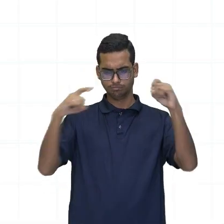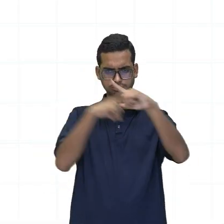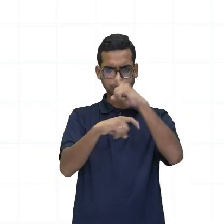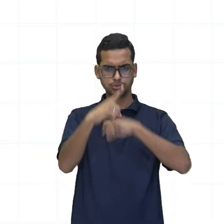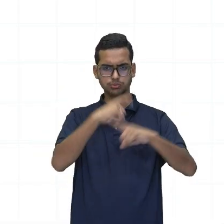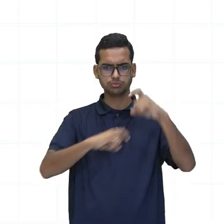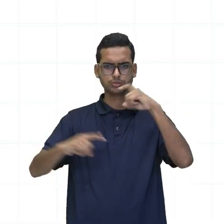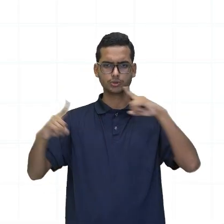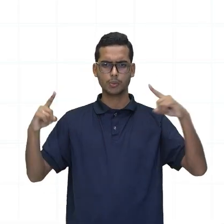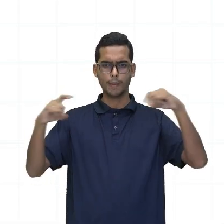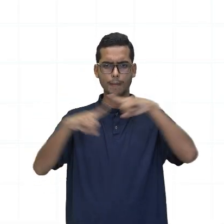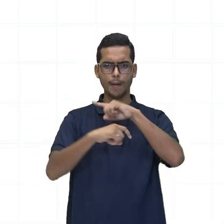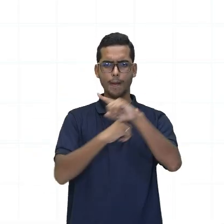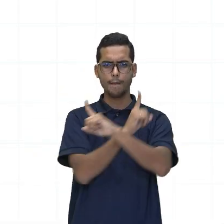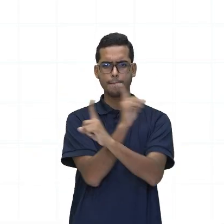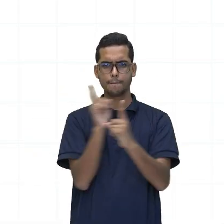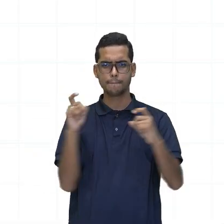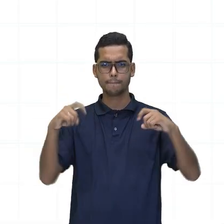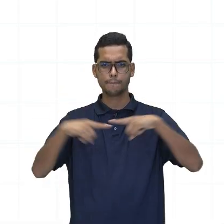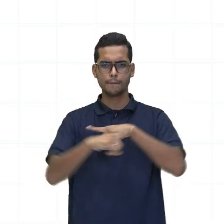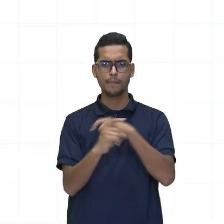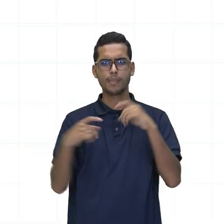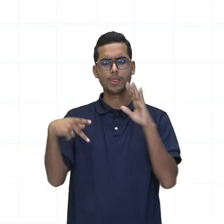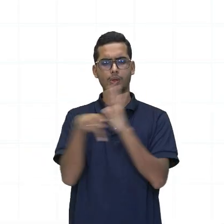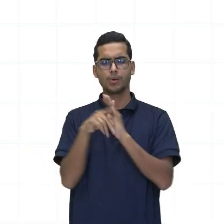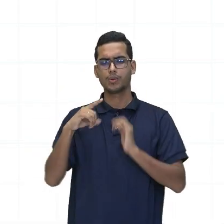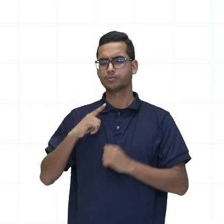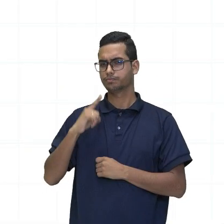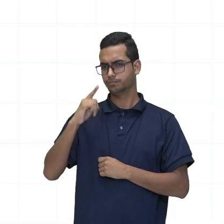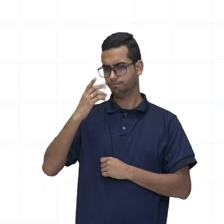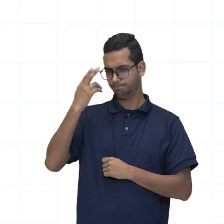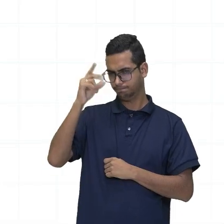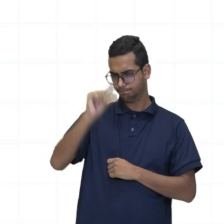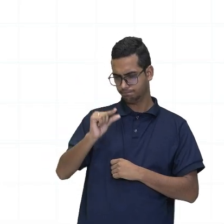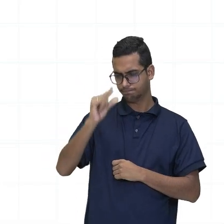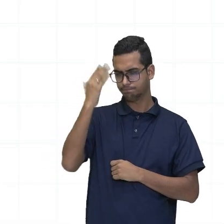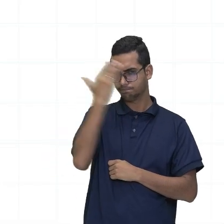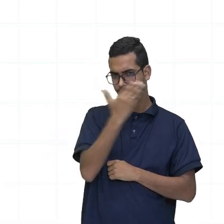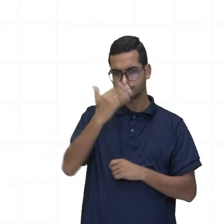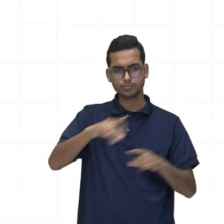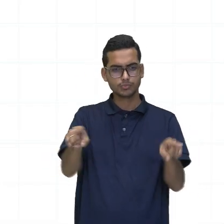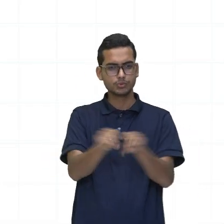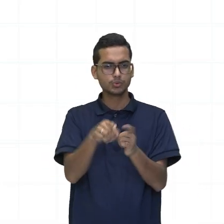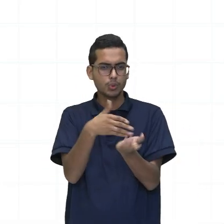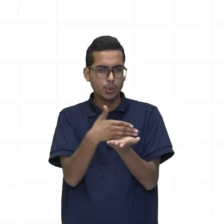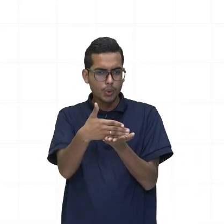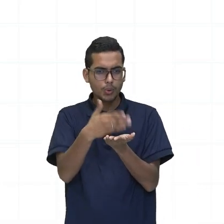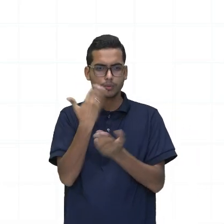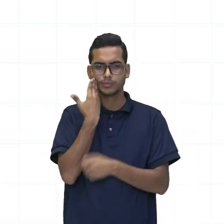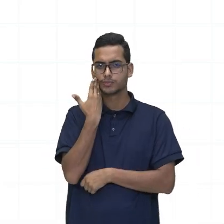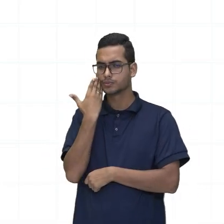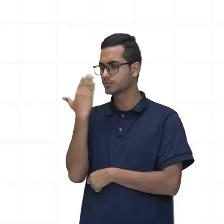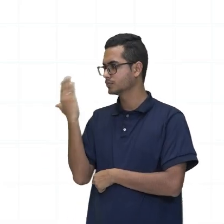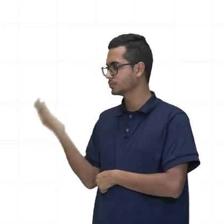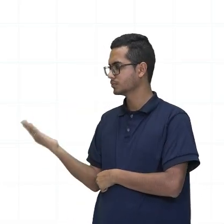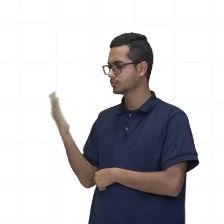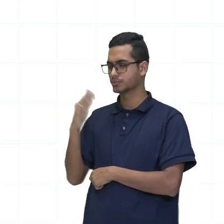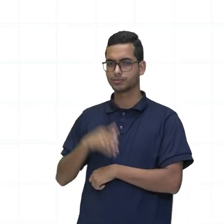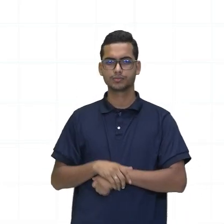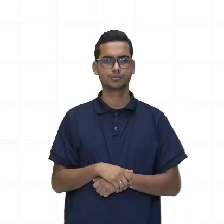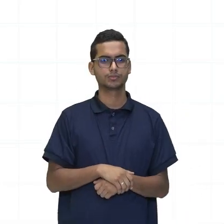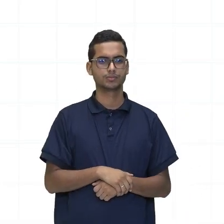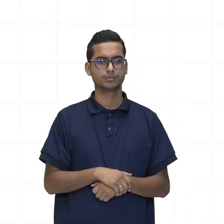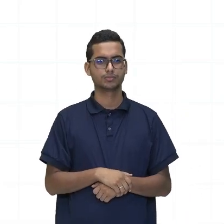epíteto específico, que iniciou aí com letra minúscula, cholerae. Então, nós temos